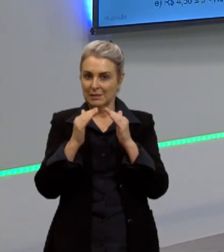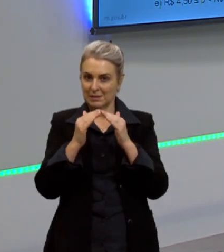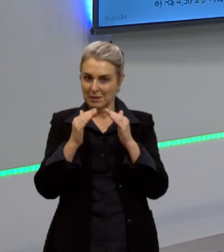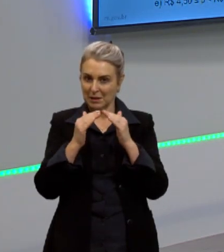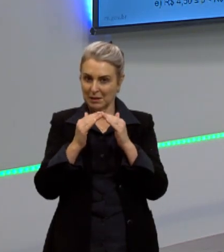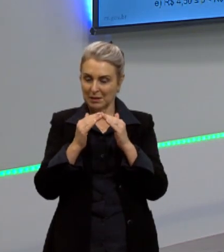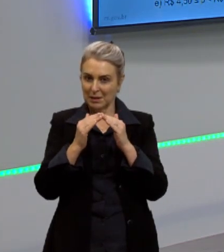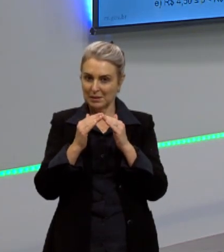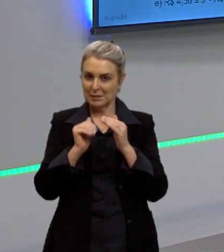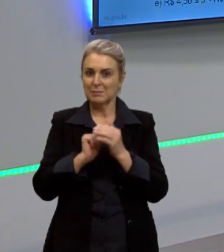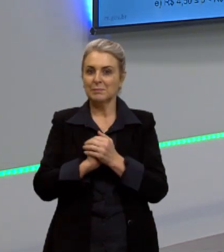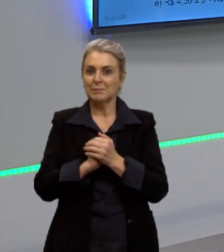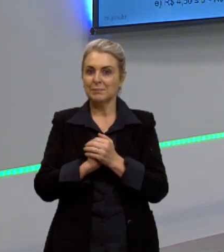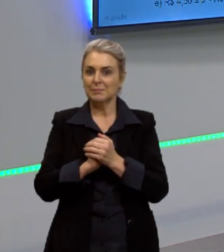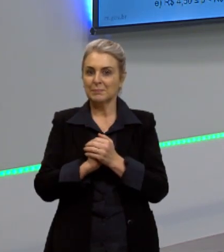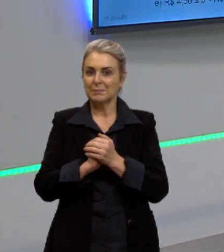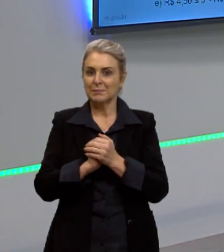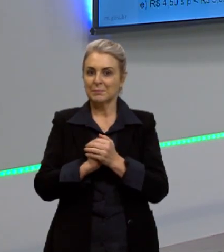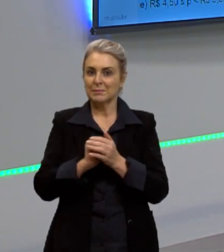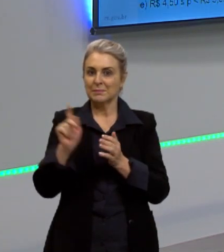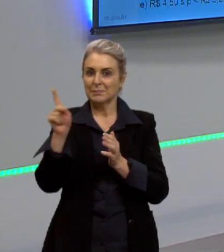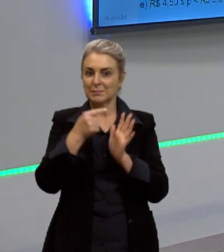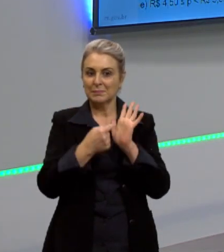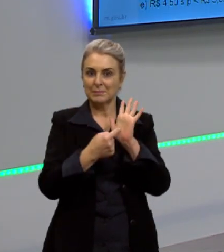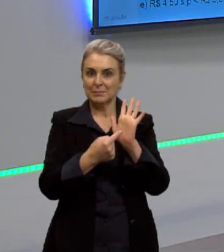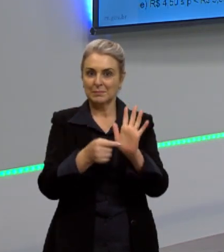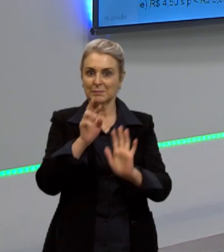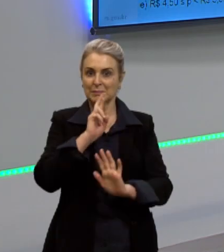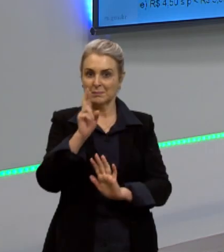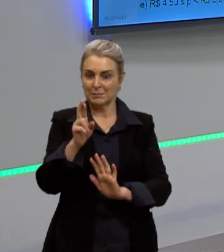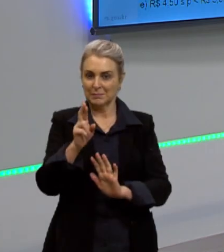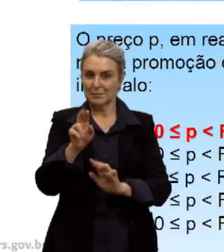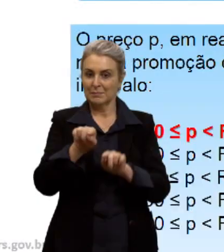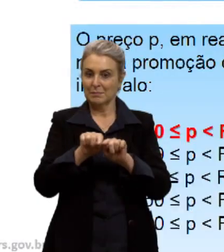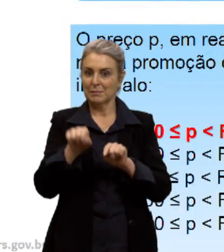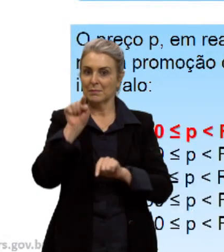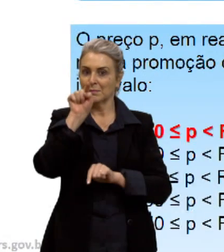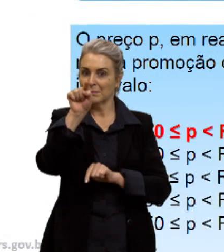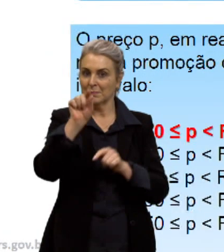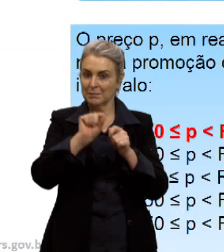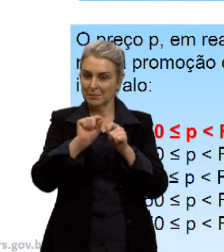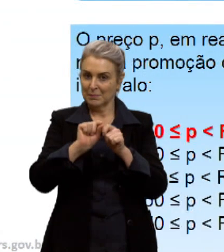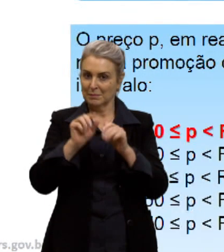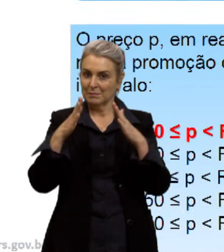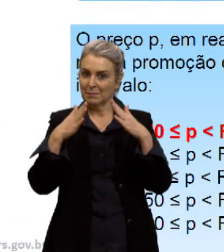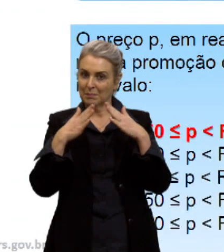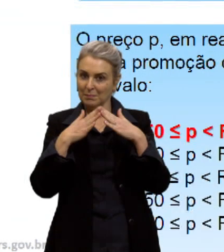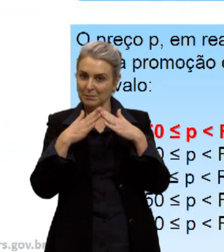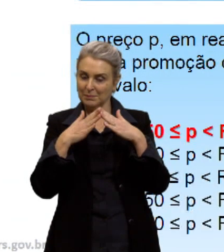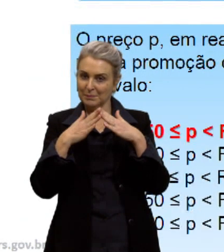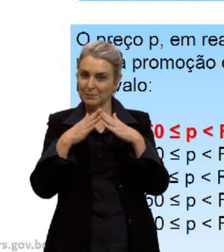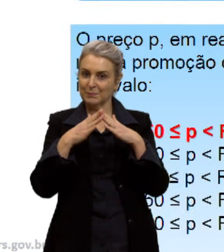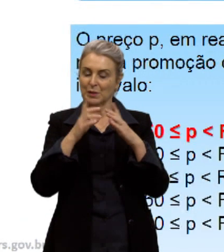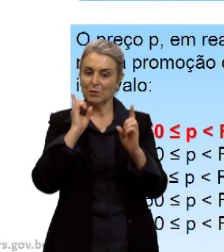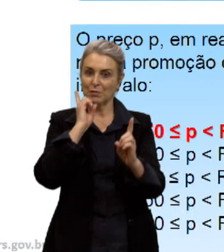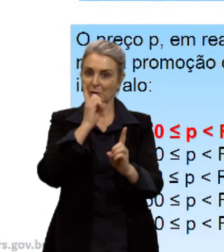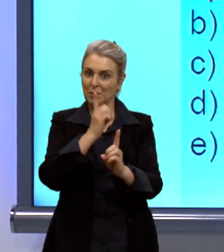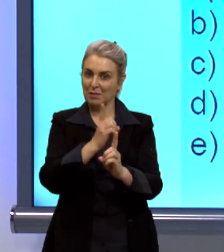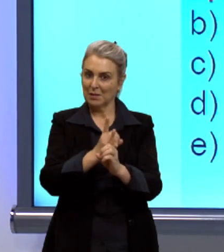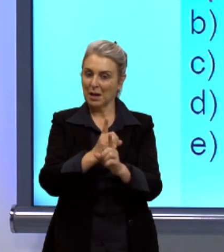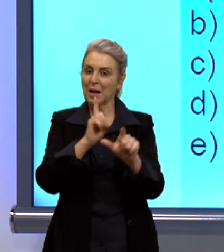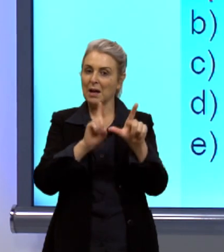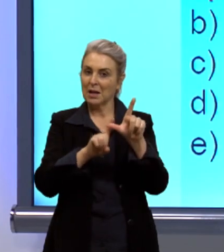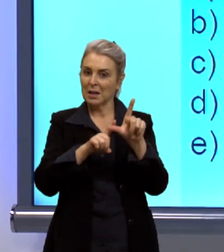a resposta para conferir depois, tá? Aí está aqui. Vocês vão ter que encontrar aí a letra A